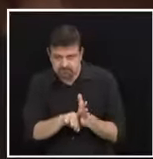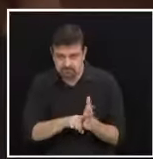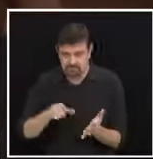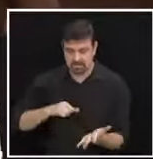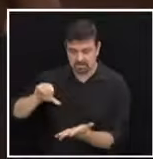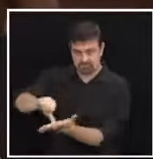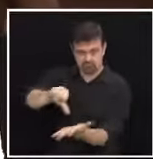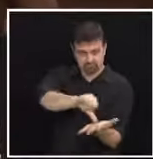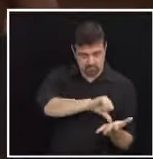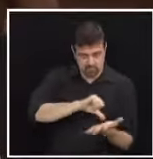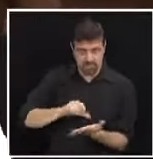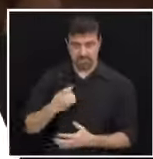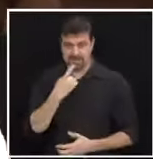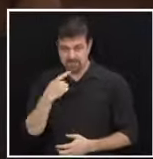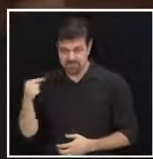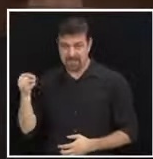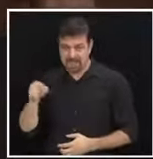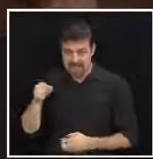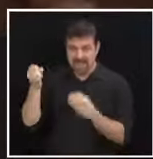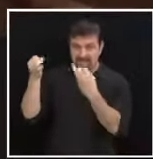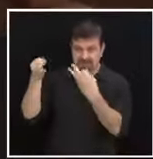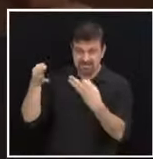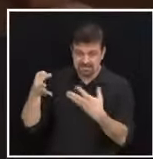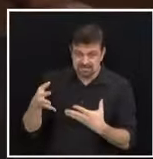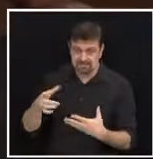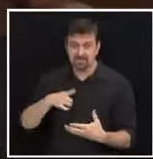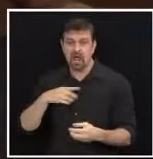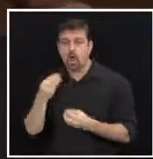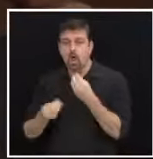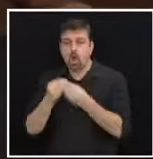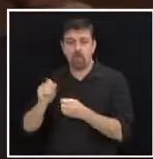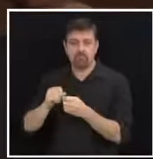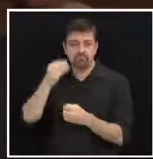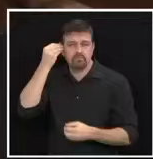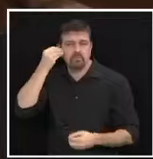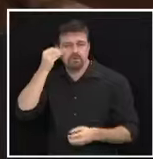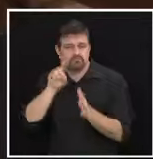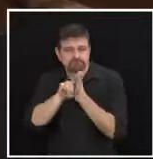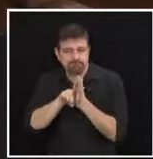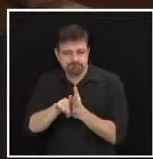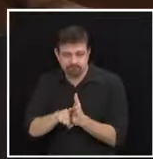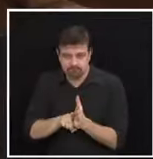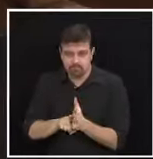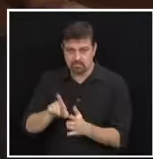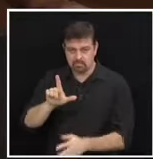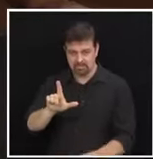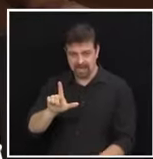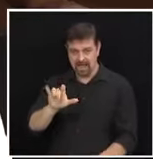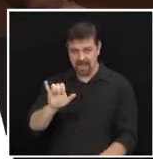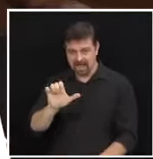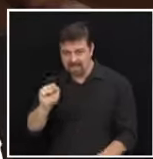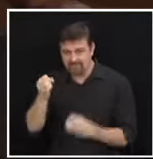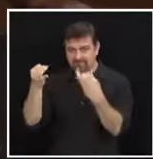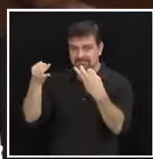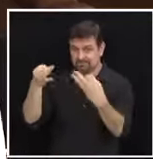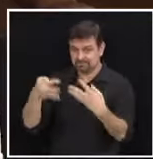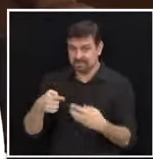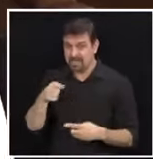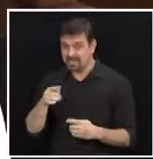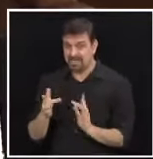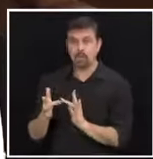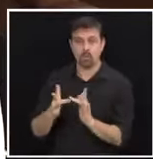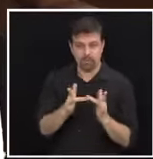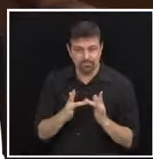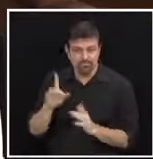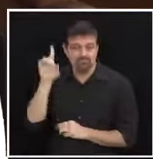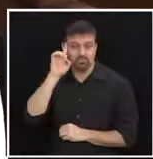pontos. Ela vai falar um pouquinho pra gente sobre estes testes e tudo mais, mas acho que a Lia pode falar com bastante propriedade, porque ela convive